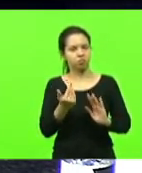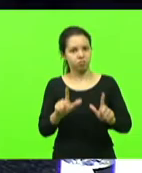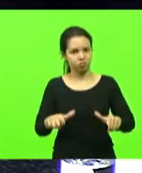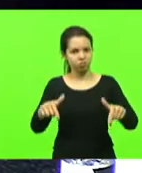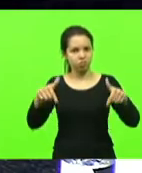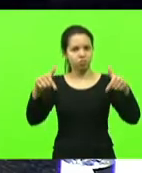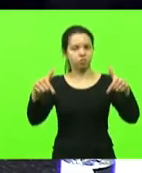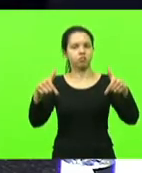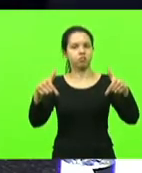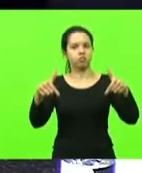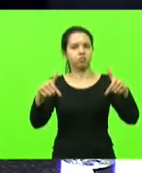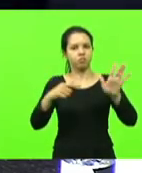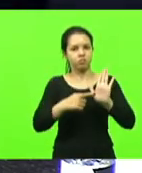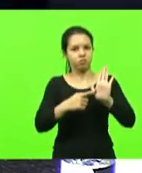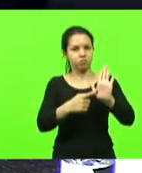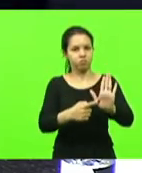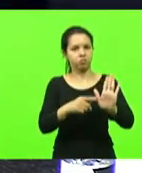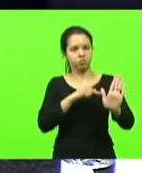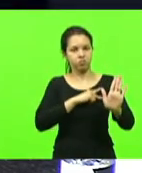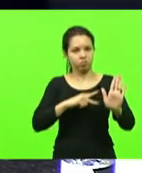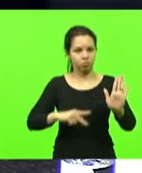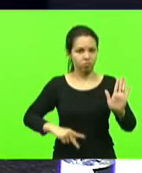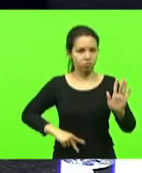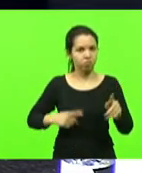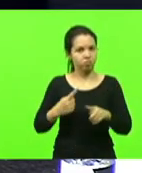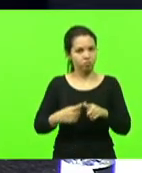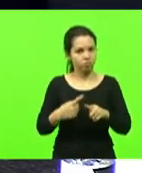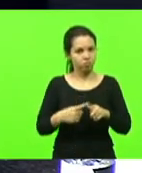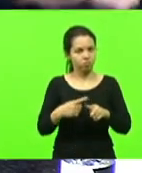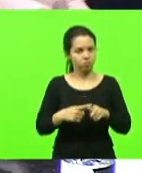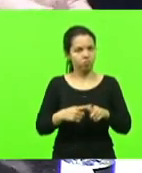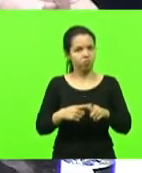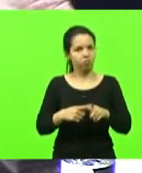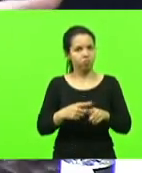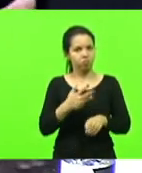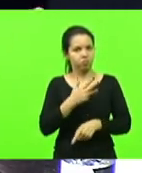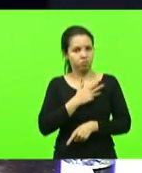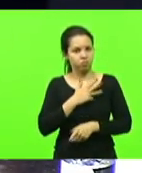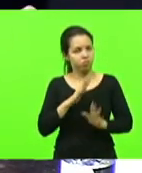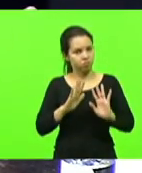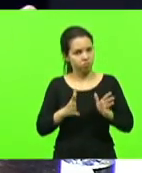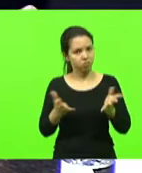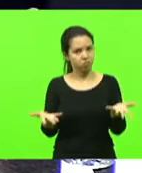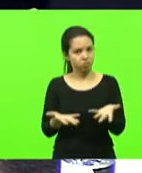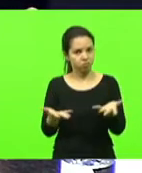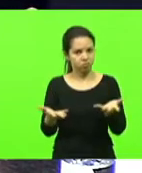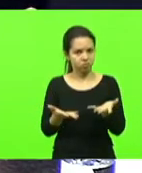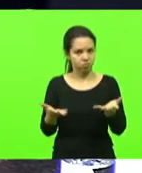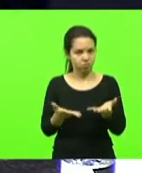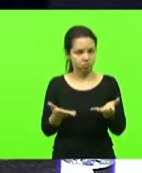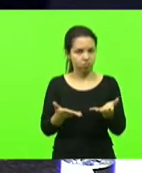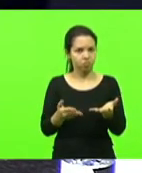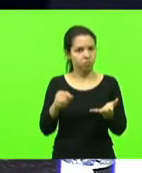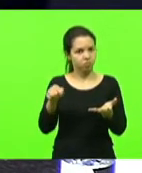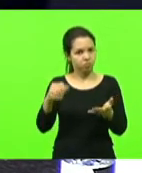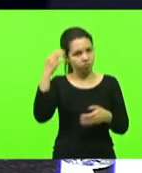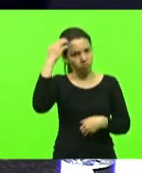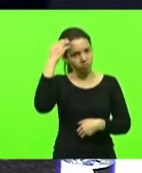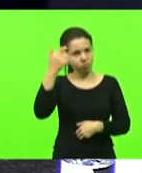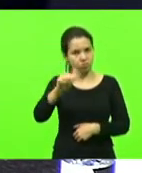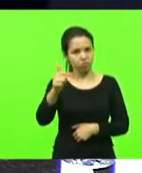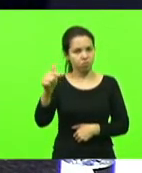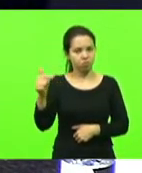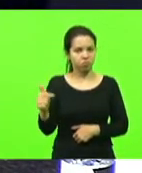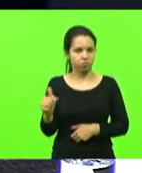sob acusações de que o presidente Lula foi condenado, ele já foi inocentado dessas mesmas acusações. Então, o